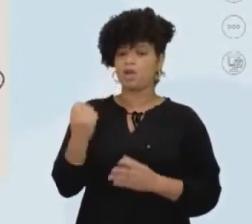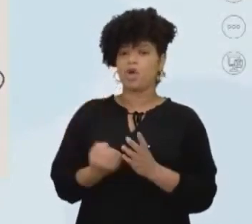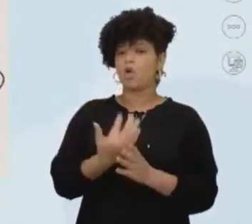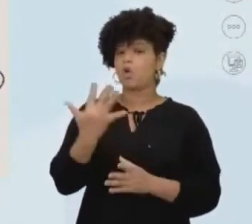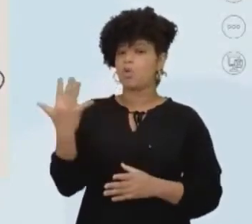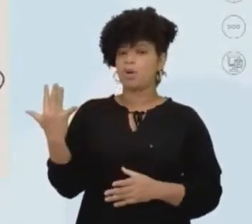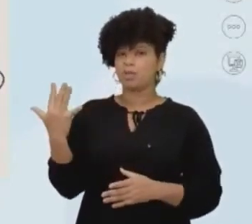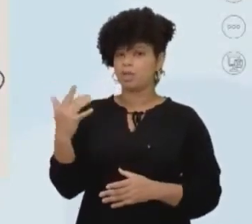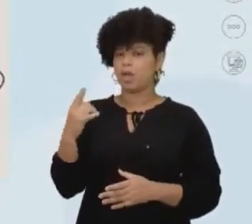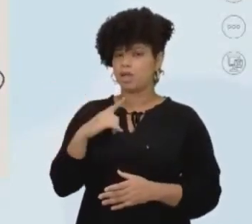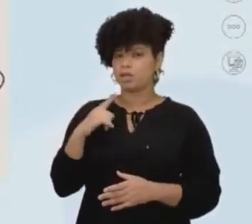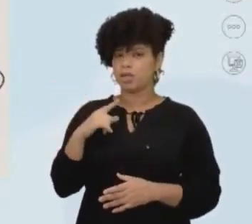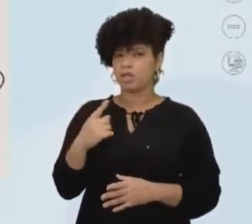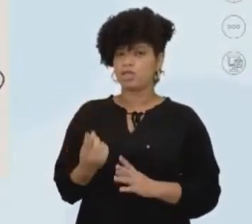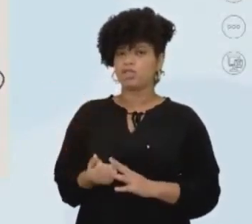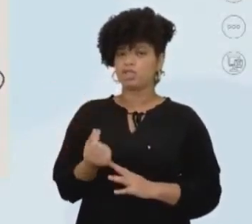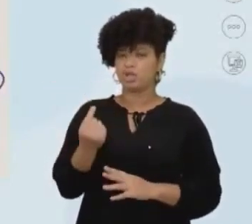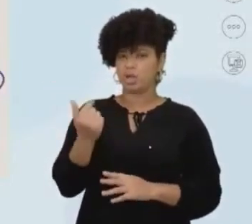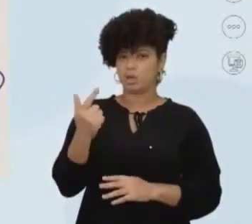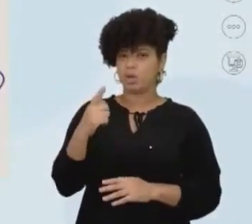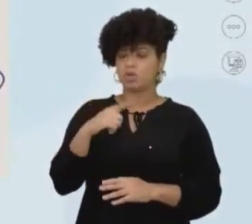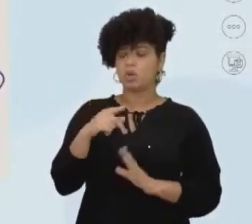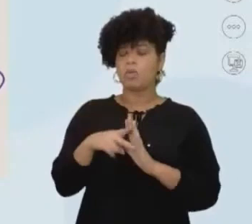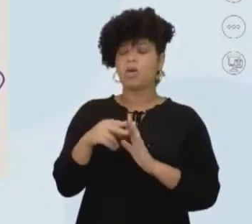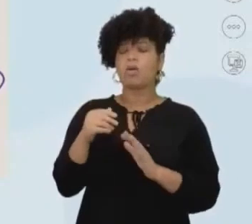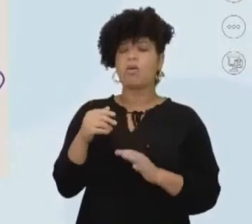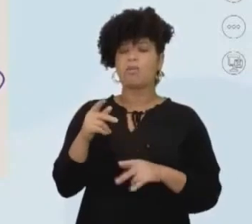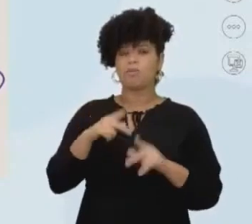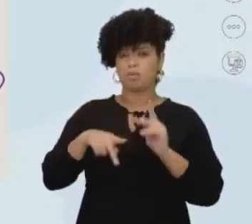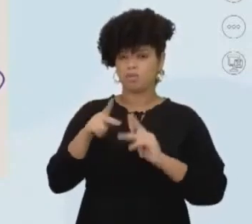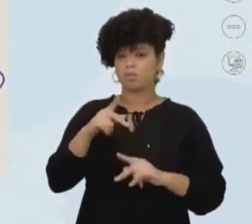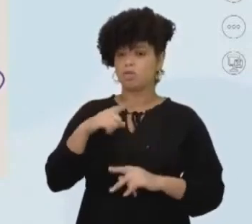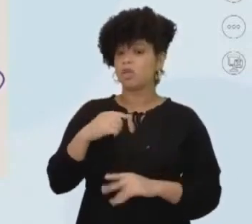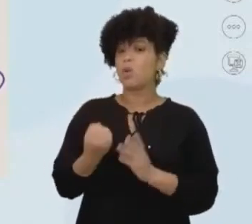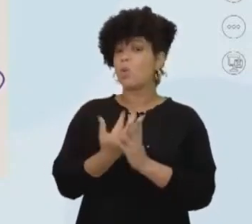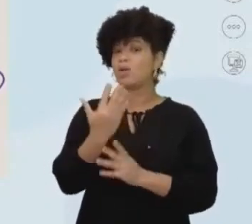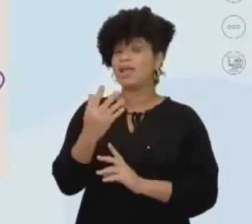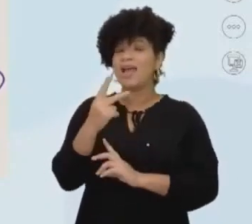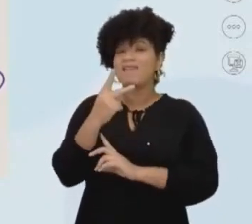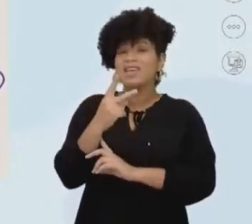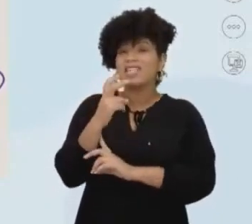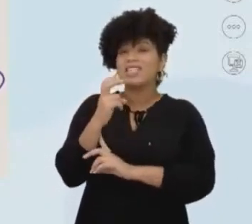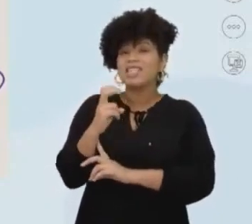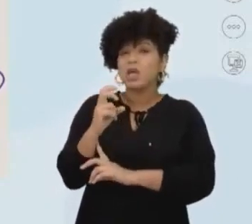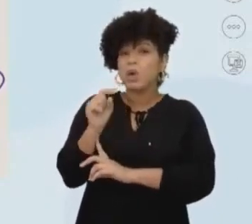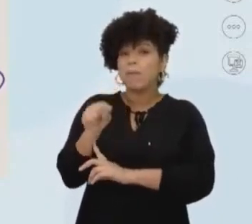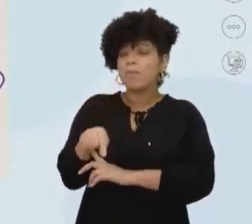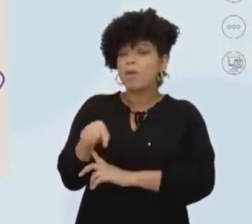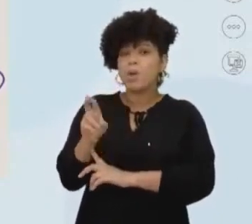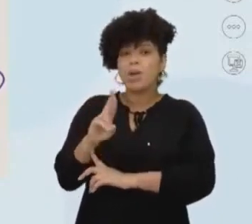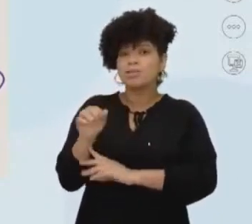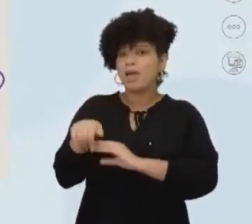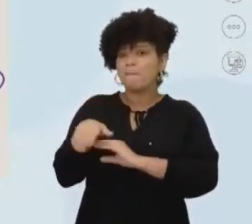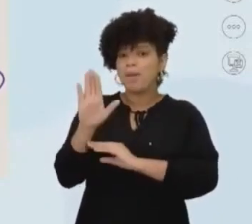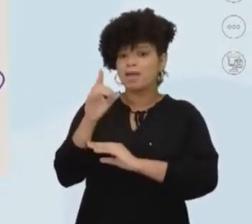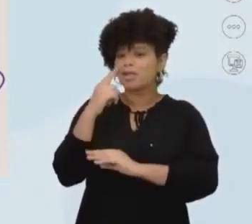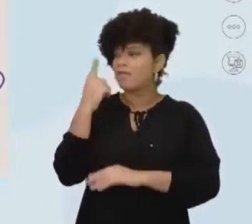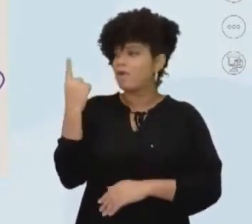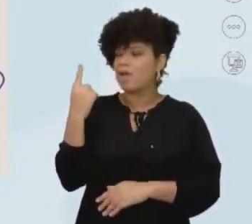da renda média aí né da população que recebe aí em média mais de 25 mil reais Aumentou